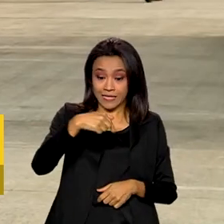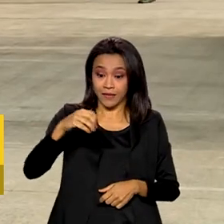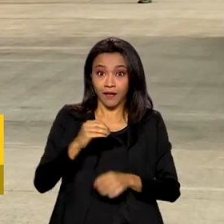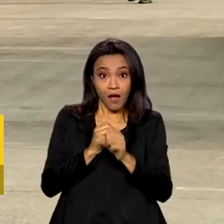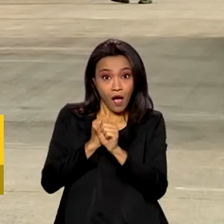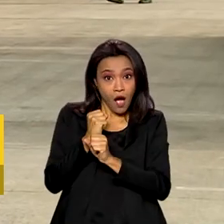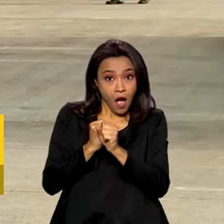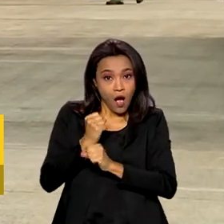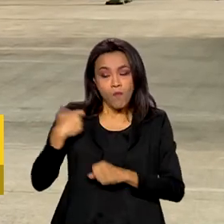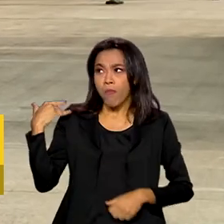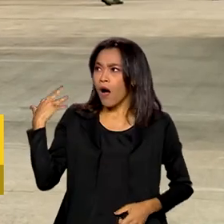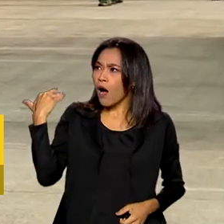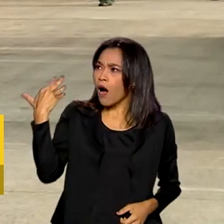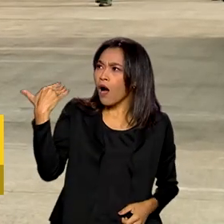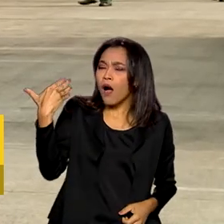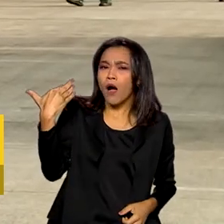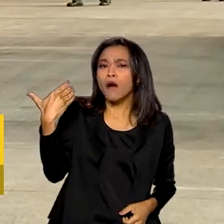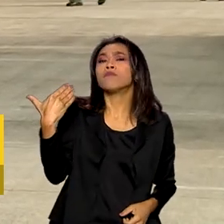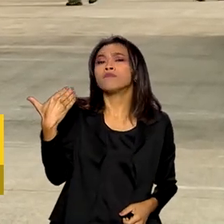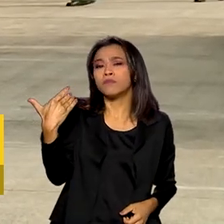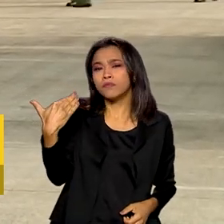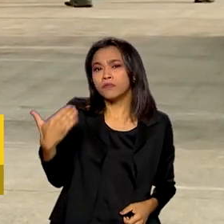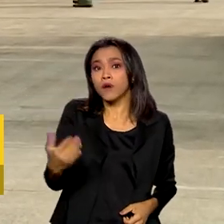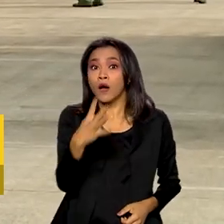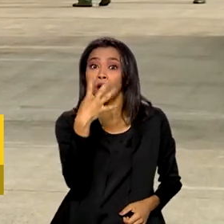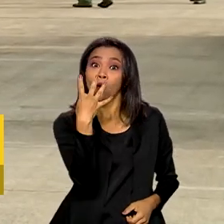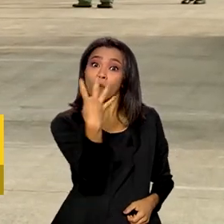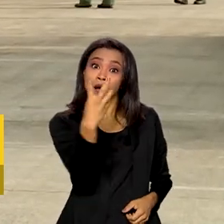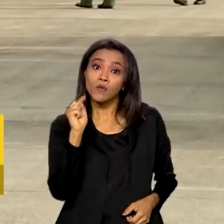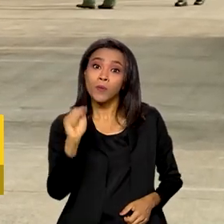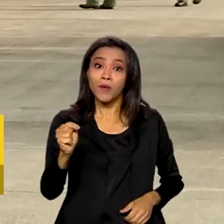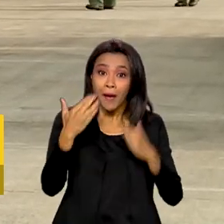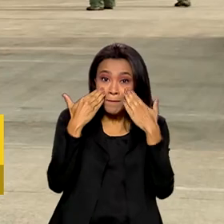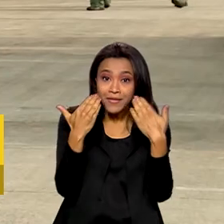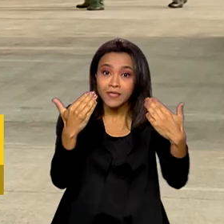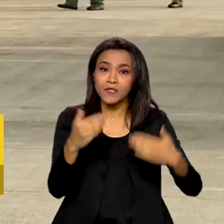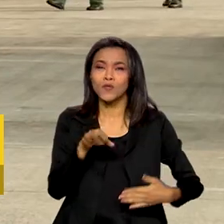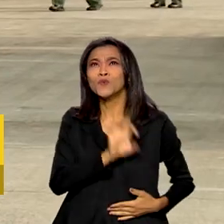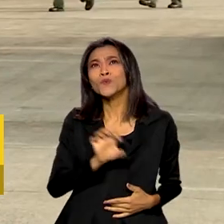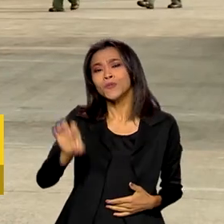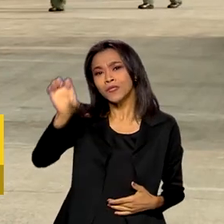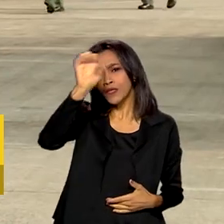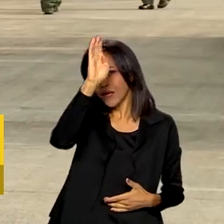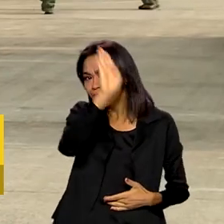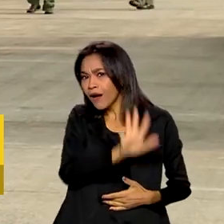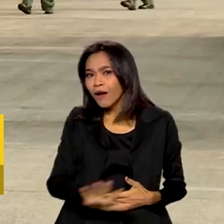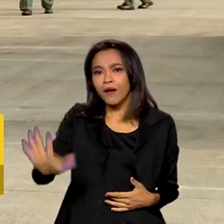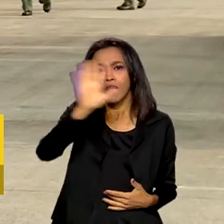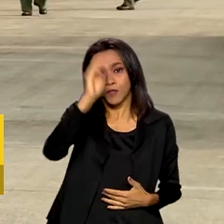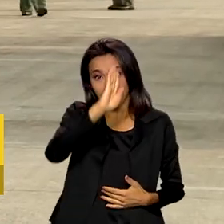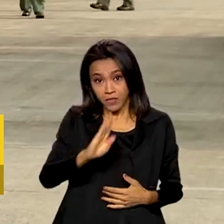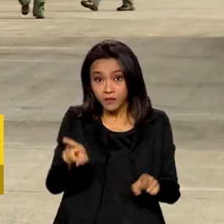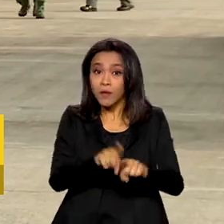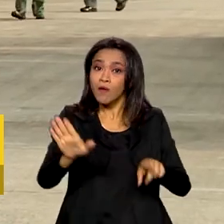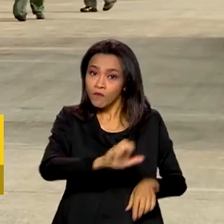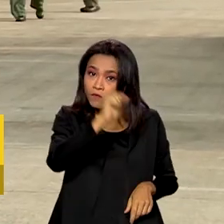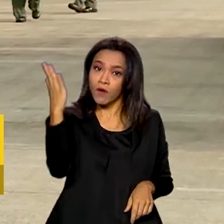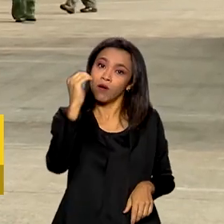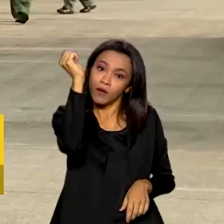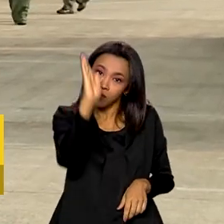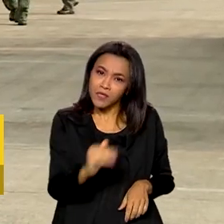quase 4 mil apresentações em todos os estados brasileiros e também no exterior.